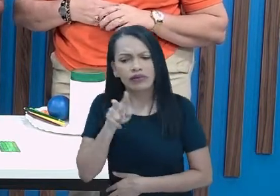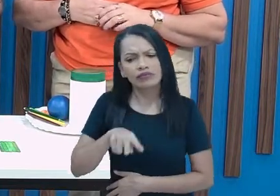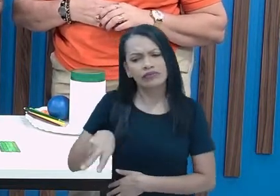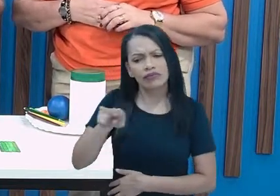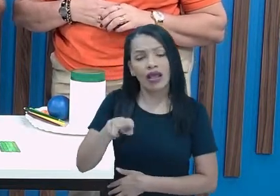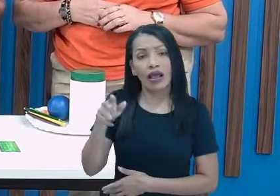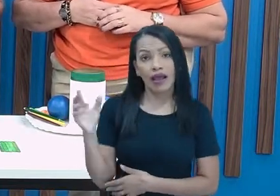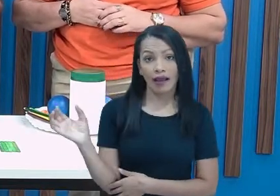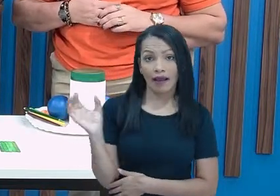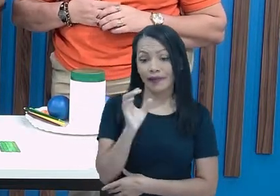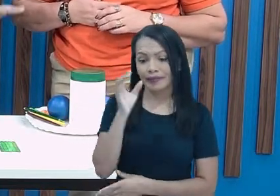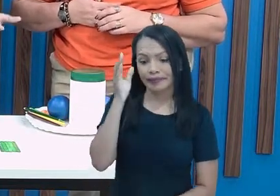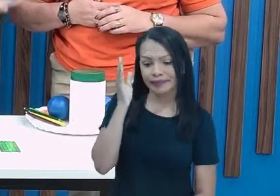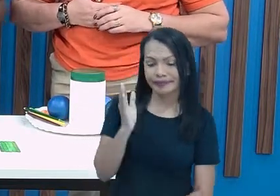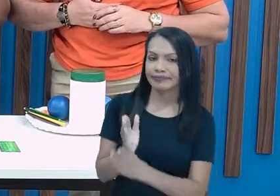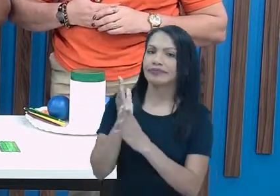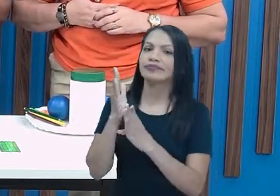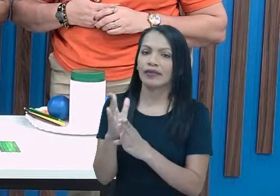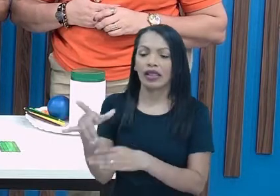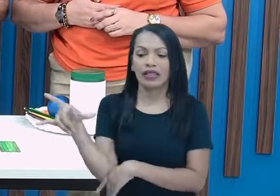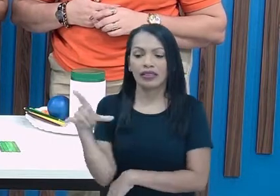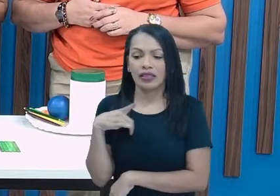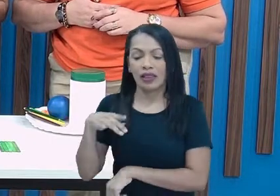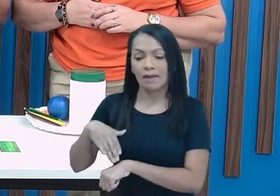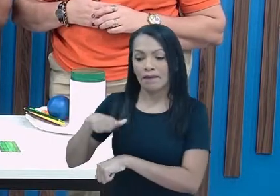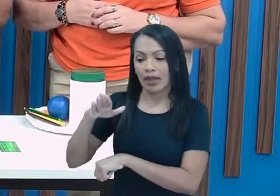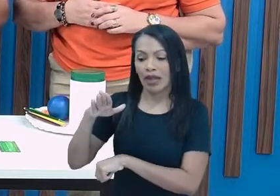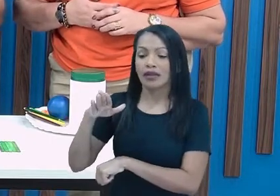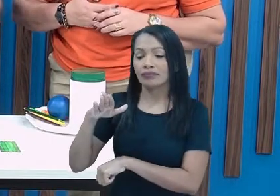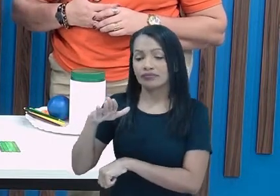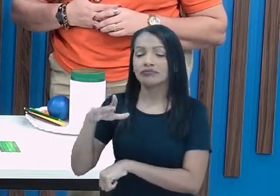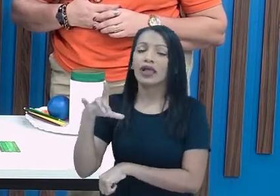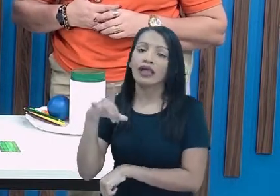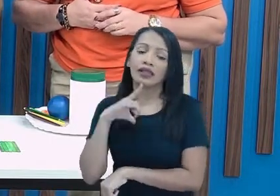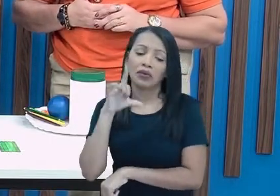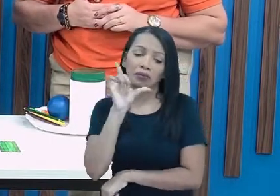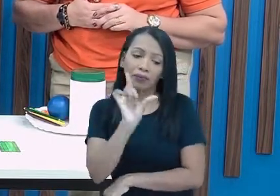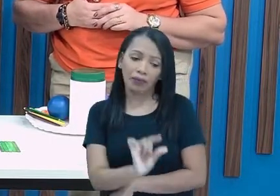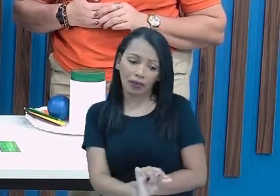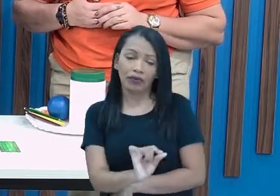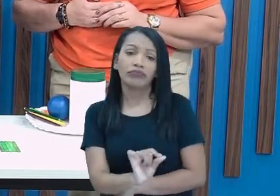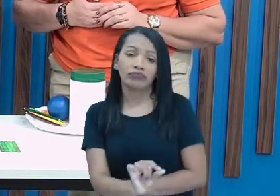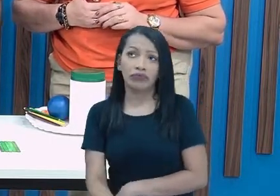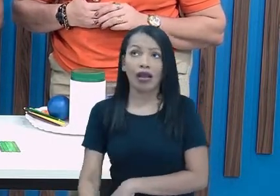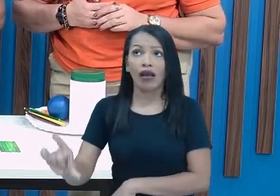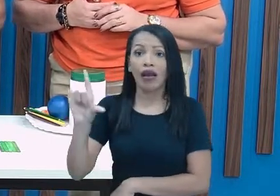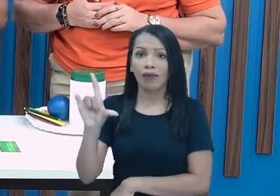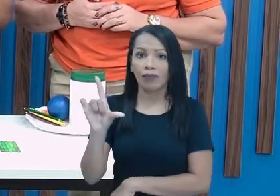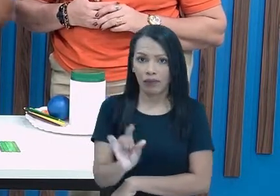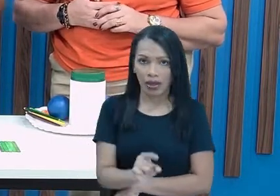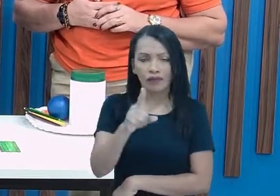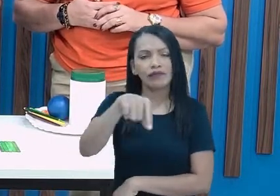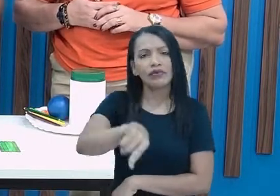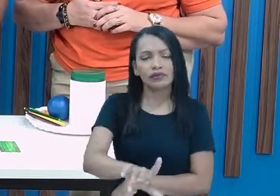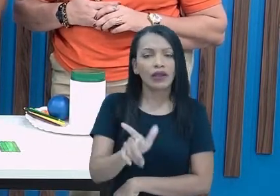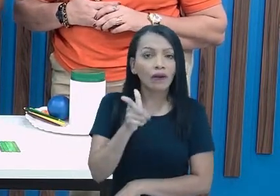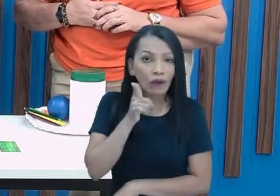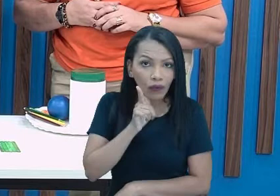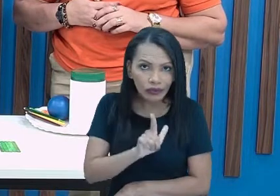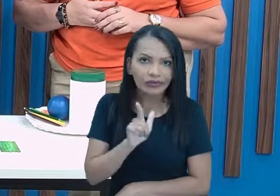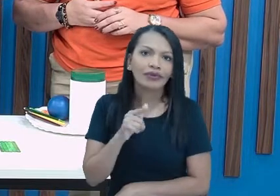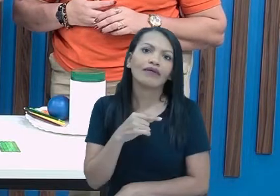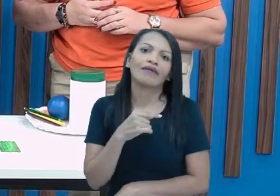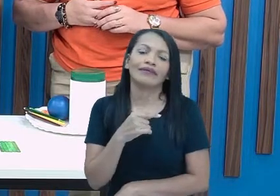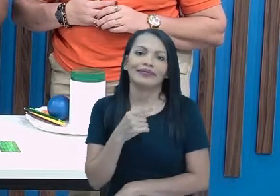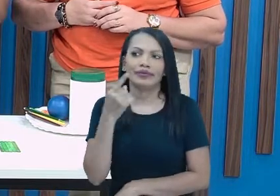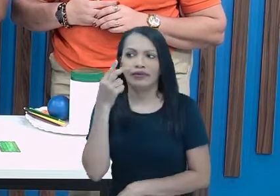mais rápida e descobrir onde tem mais e onde tem menos. Mas, daquela outra forma, pelo montinho que eu fiz, você conseguiu, a professora Iris